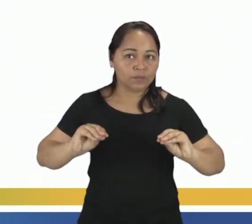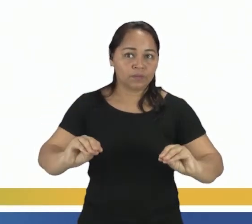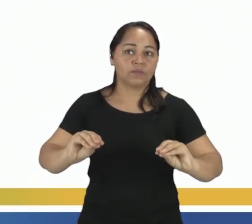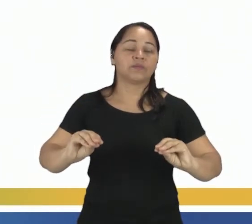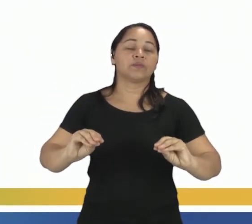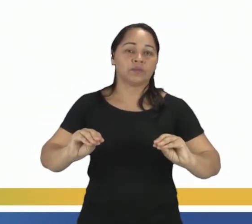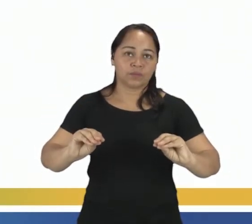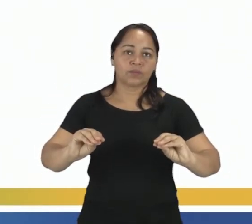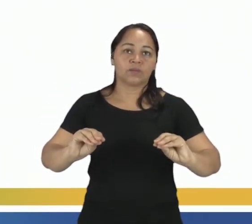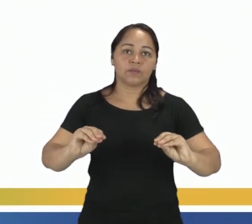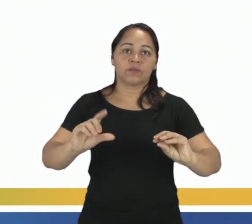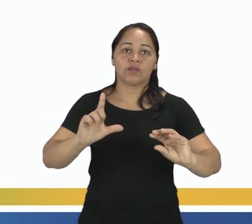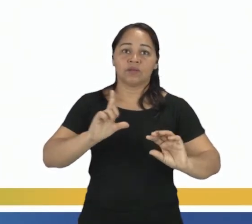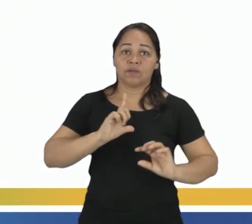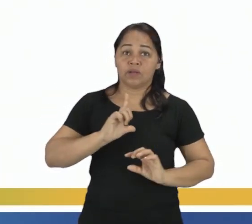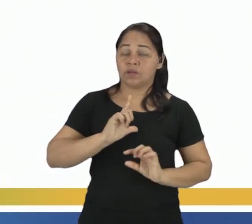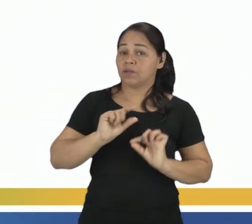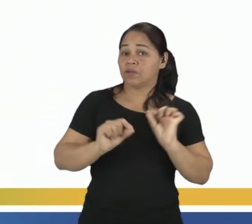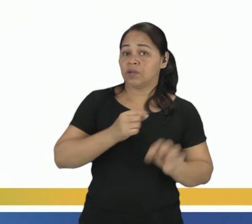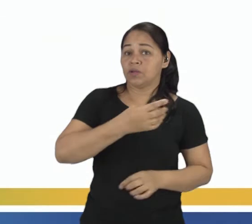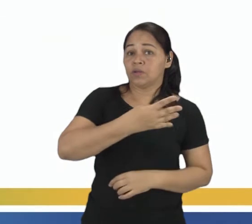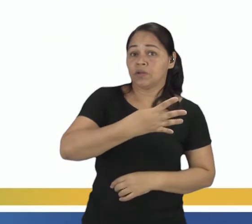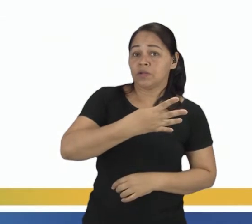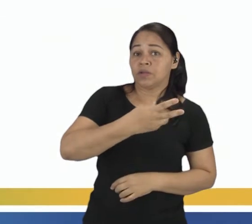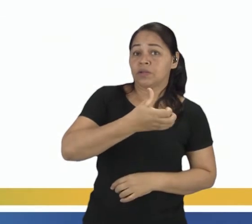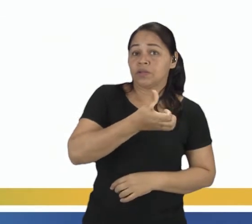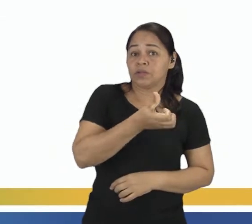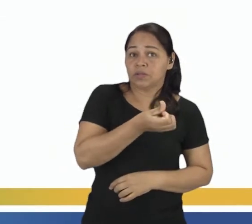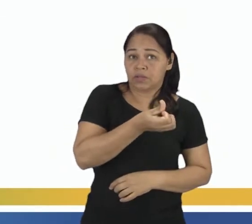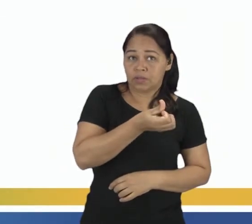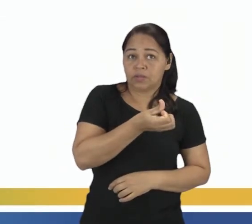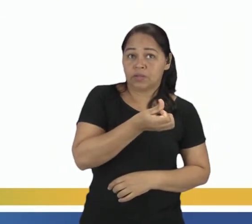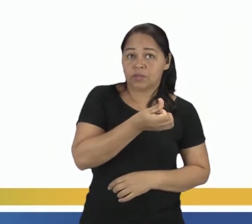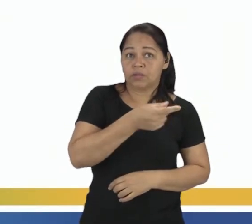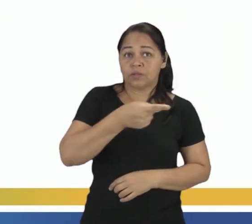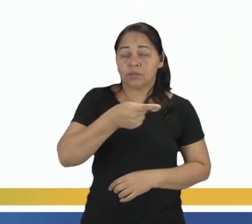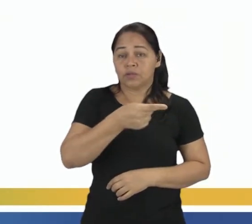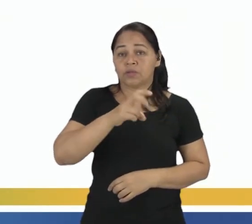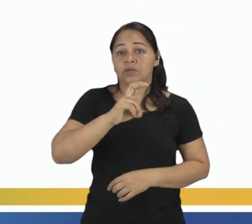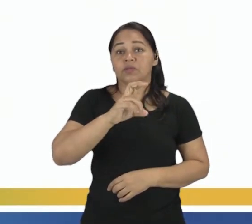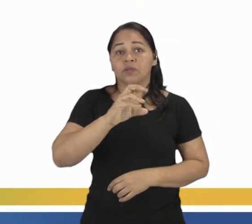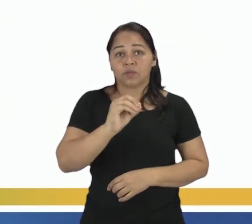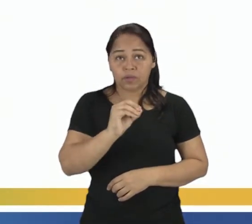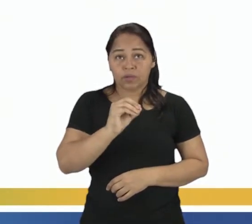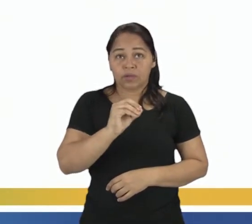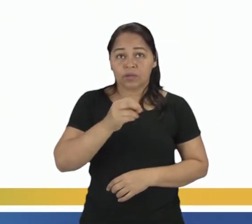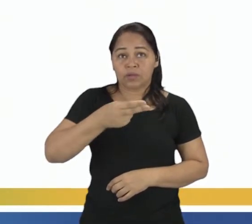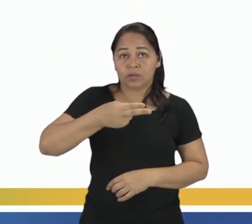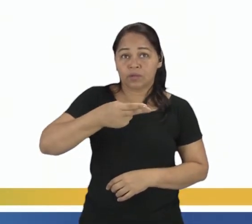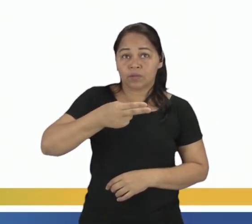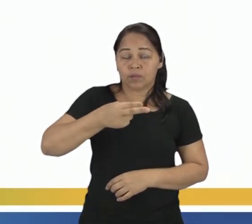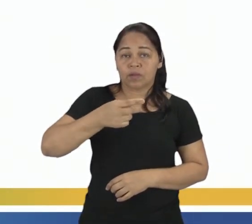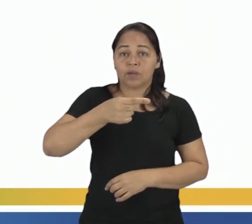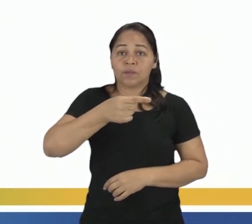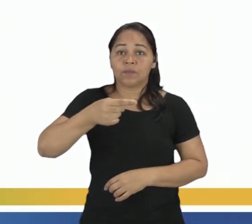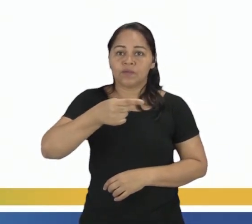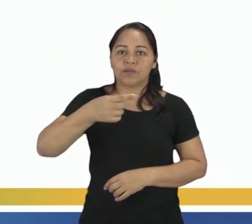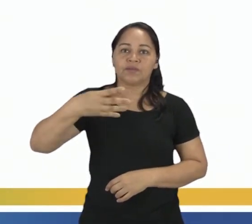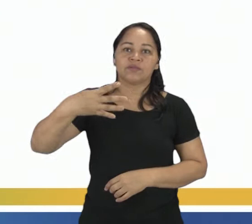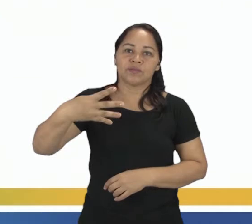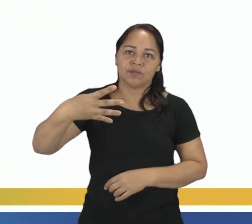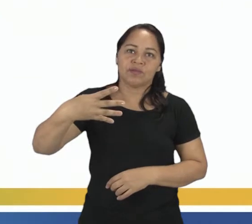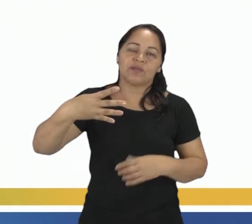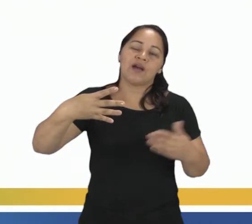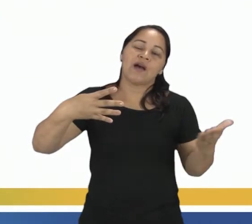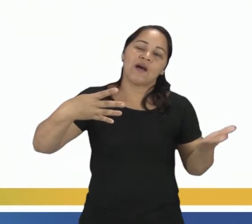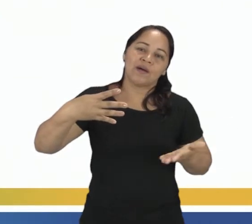positivos, 25 com 21, que nos dá 46, menos 50, então eu tenho menos 4. Ou seja, meu y do vértice